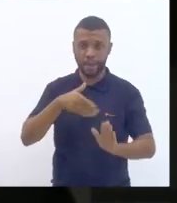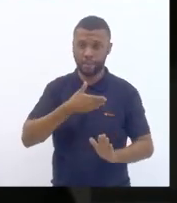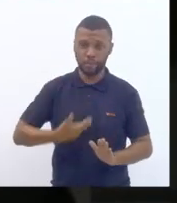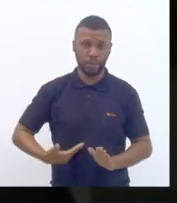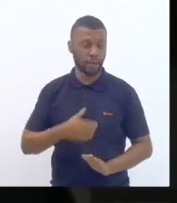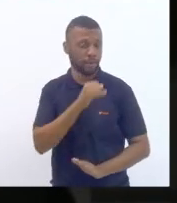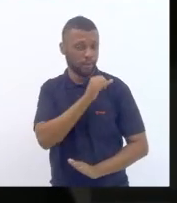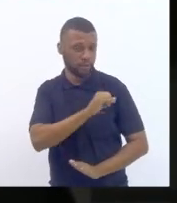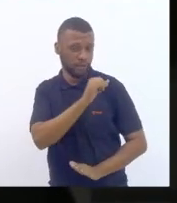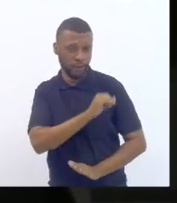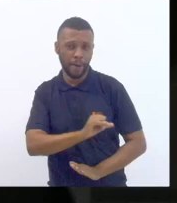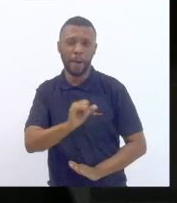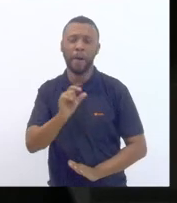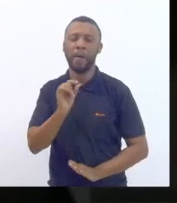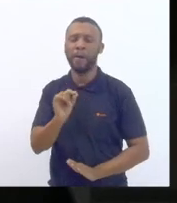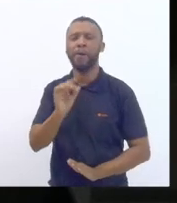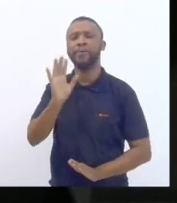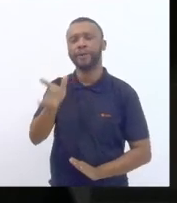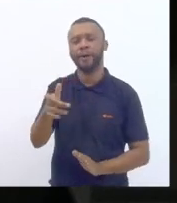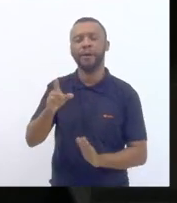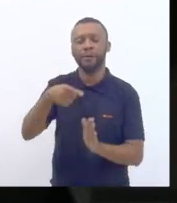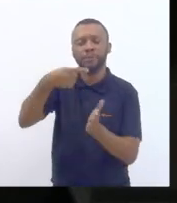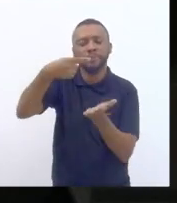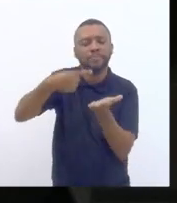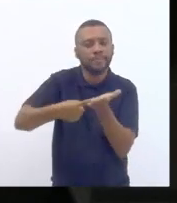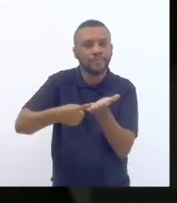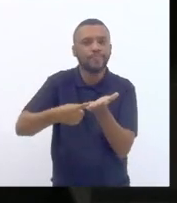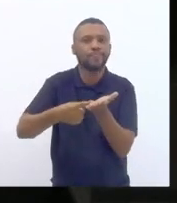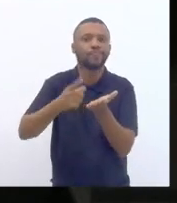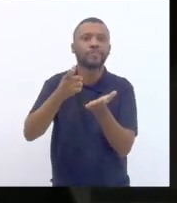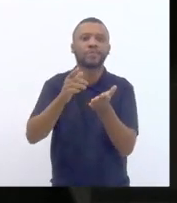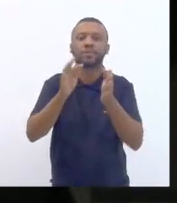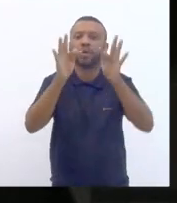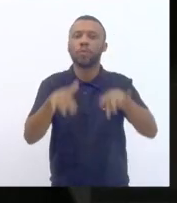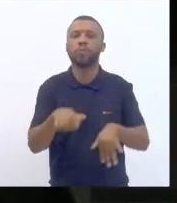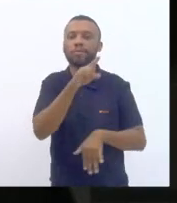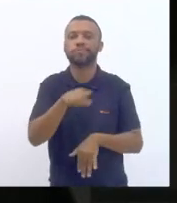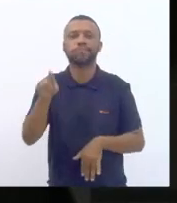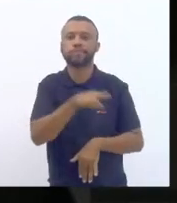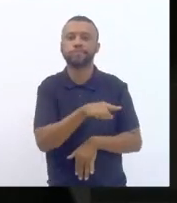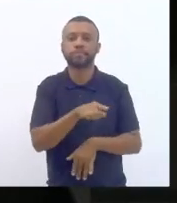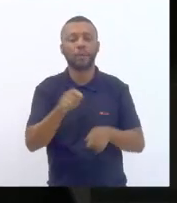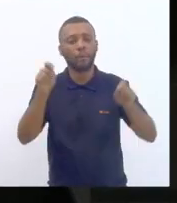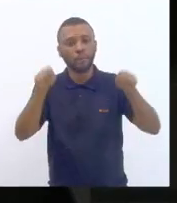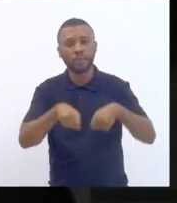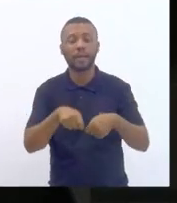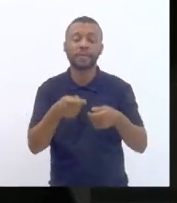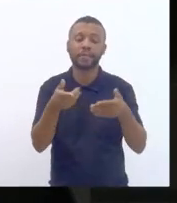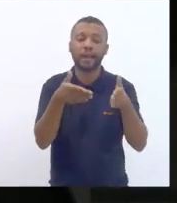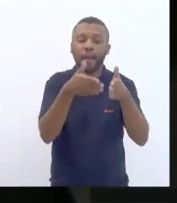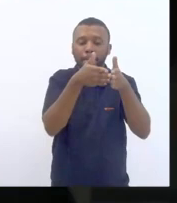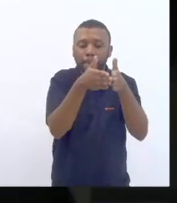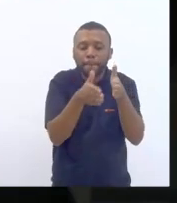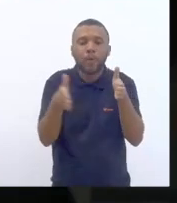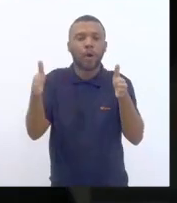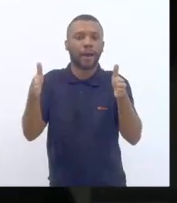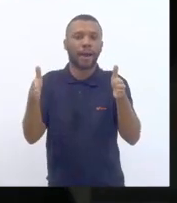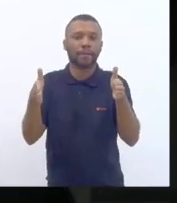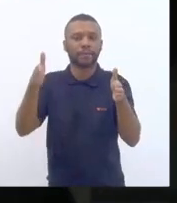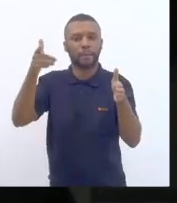estado que já tava com a data extinta pudesse ter a data prorrogada